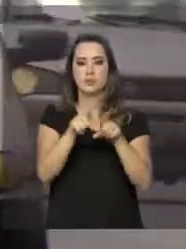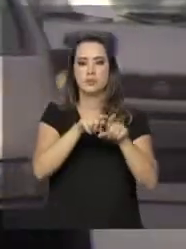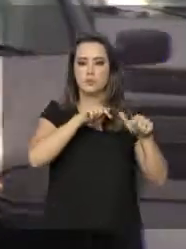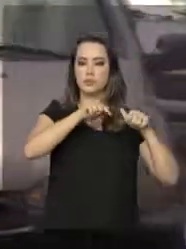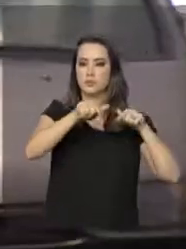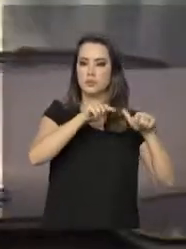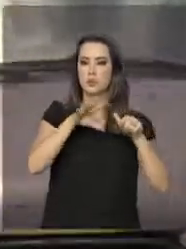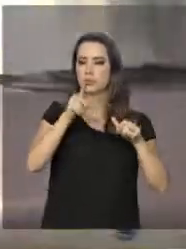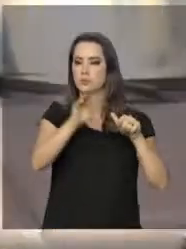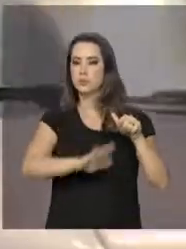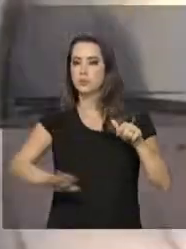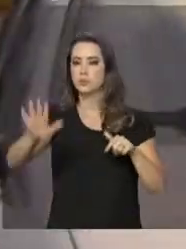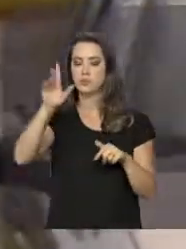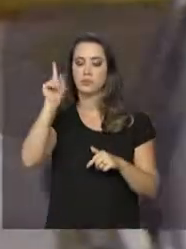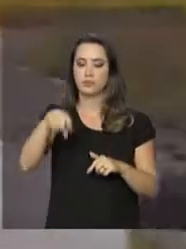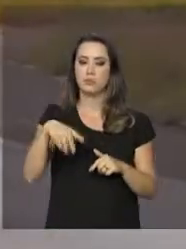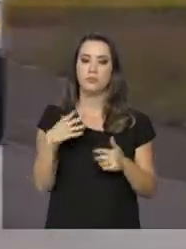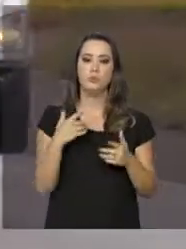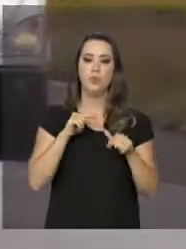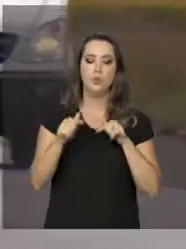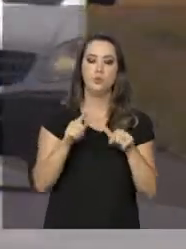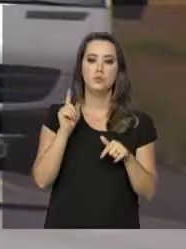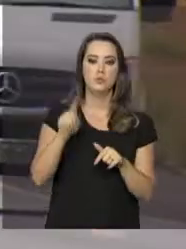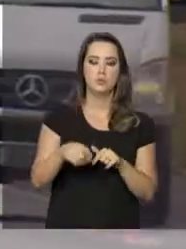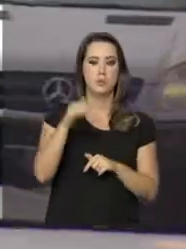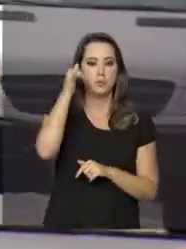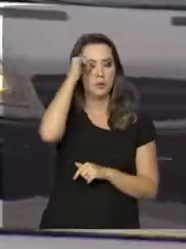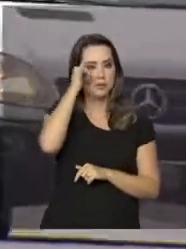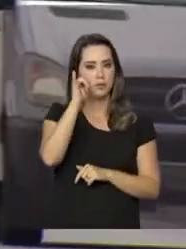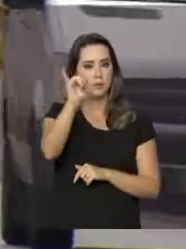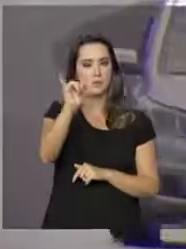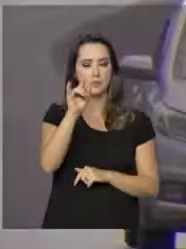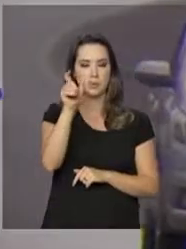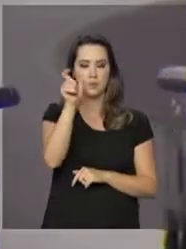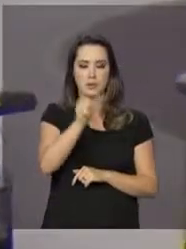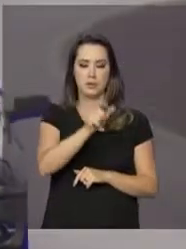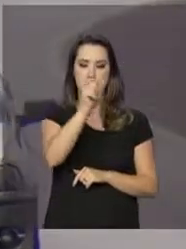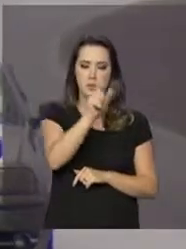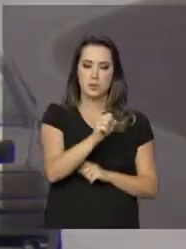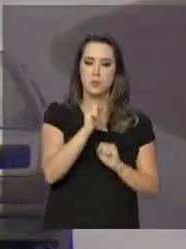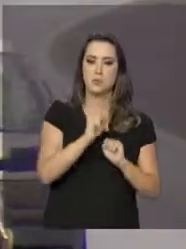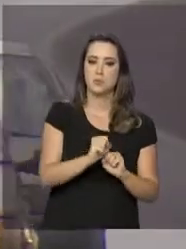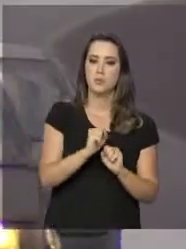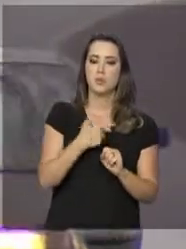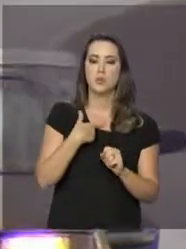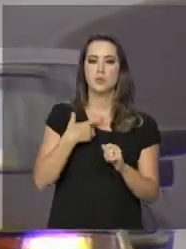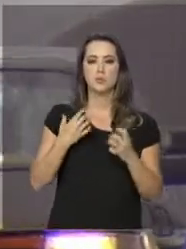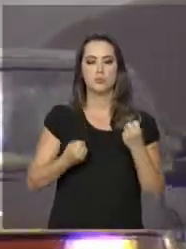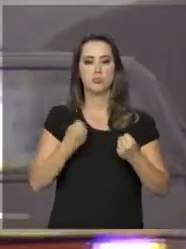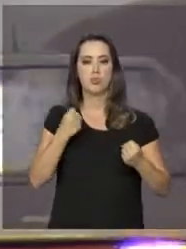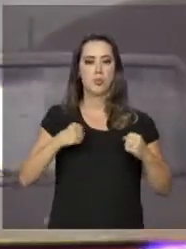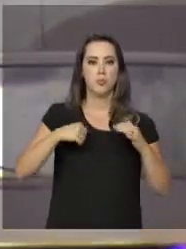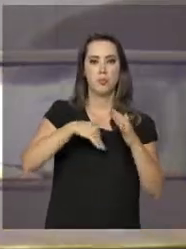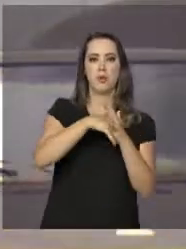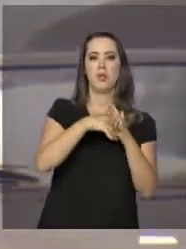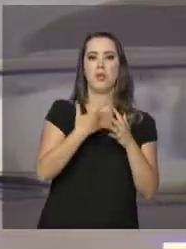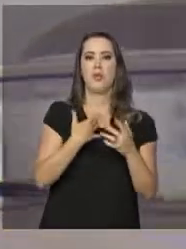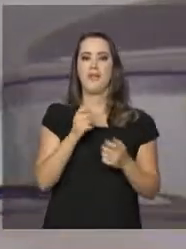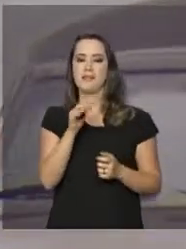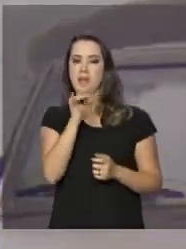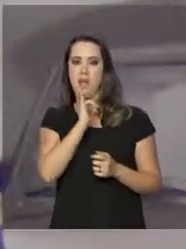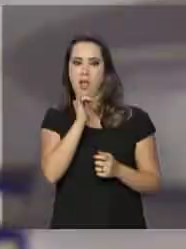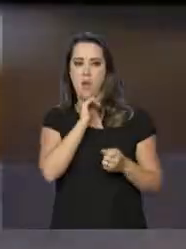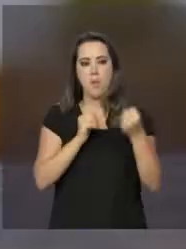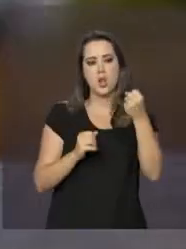em todo o país a ação é para evitar condutas que podem causar acidentes como teclar